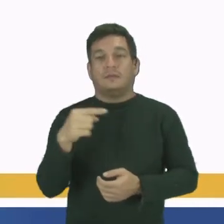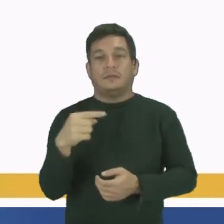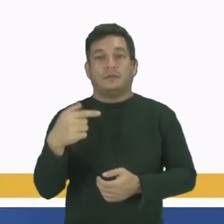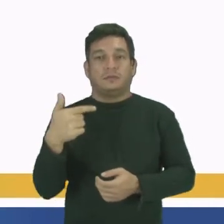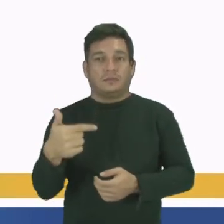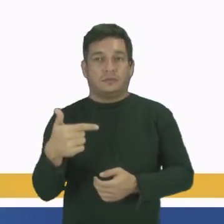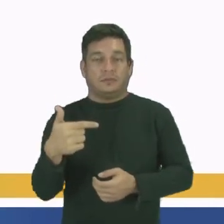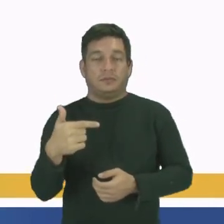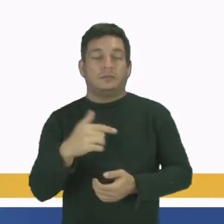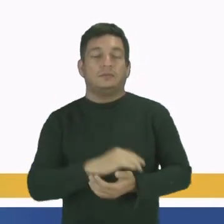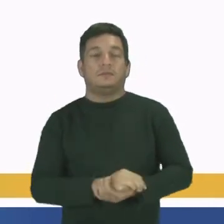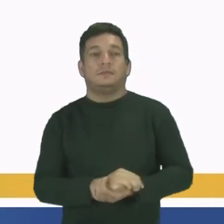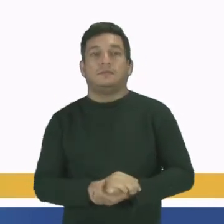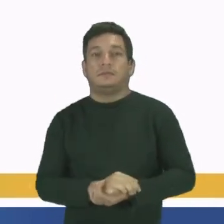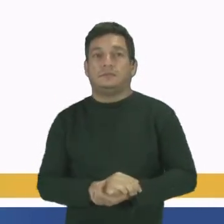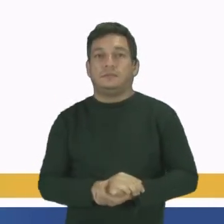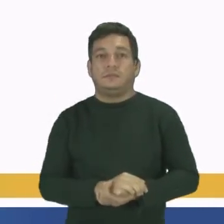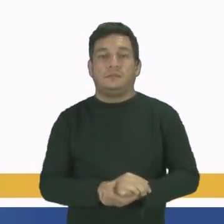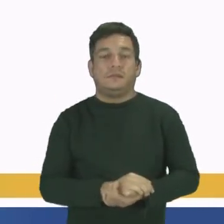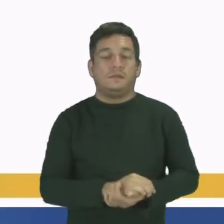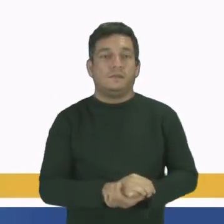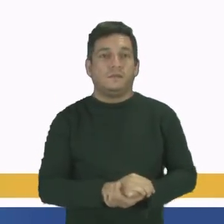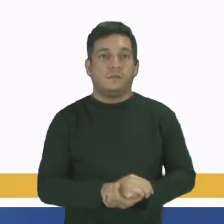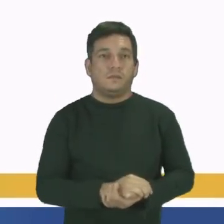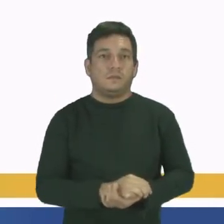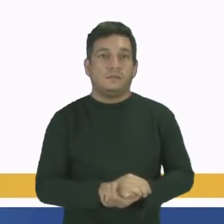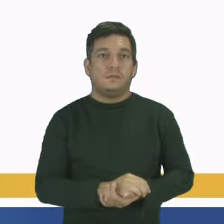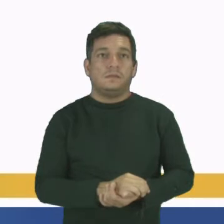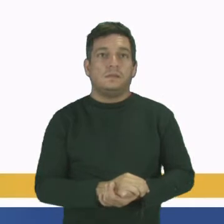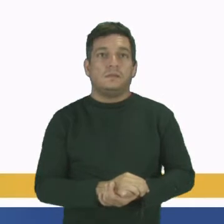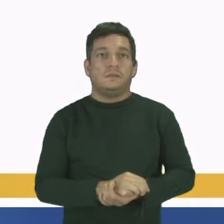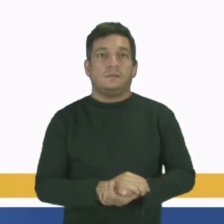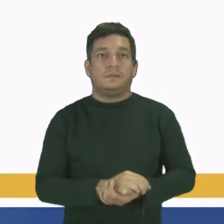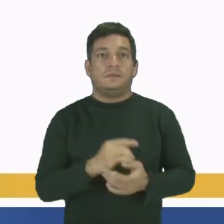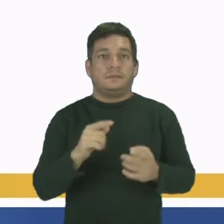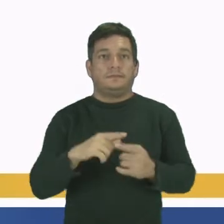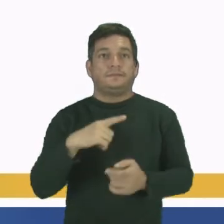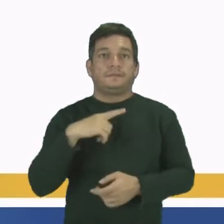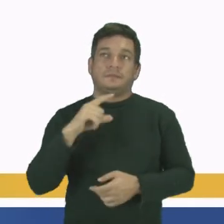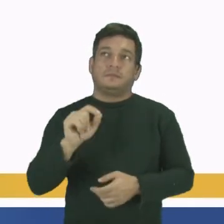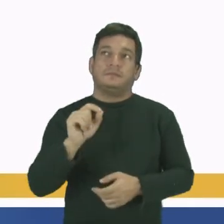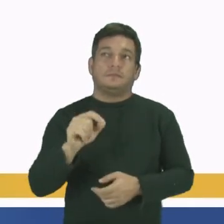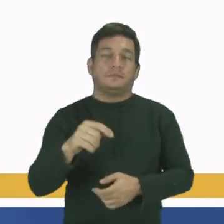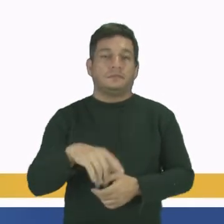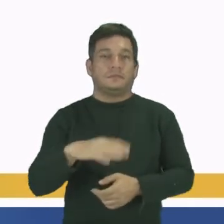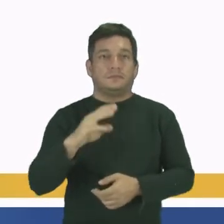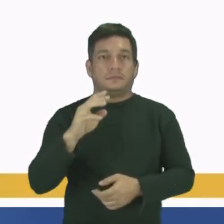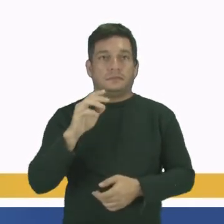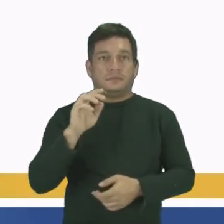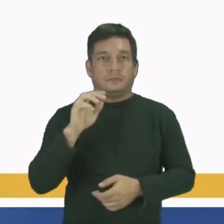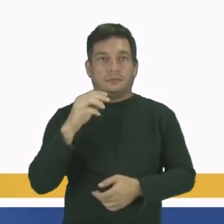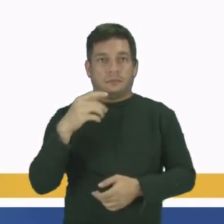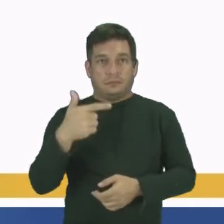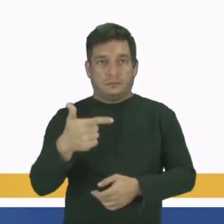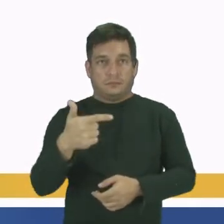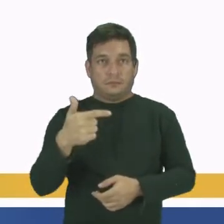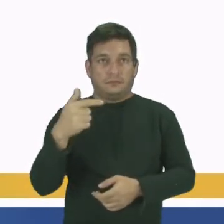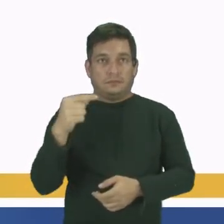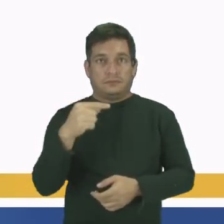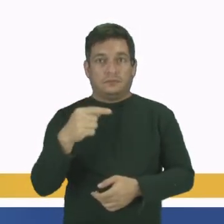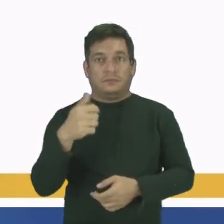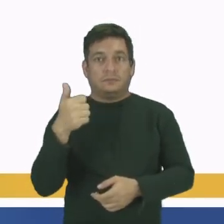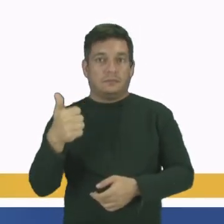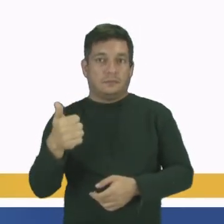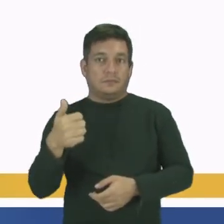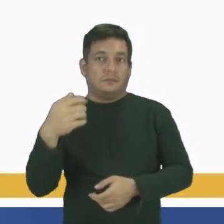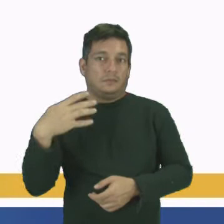o menos 2. De igual forma, nós temos também o produto de 2, menos